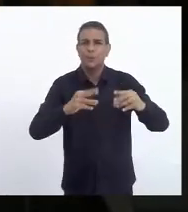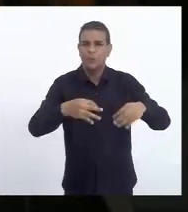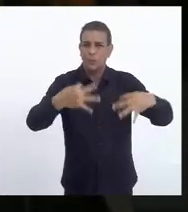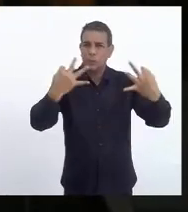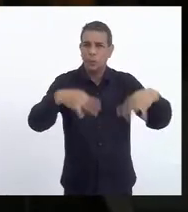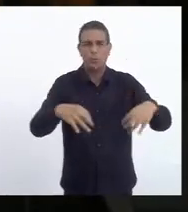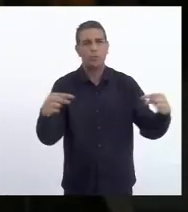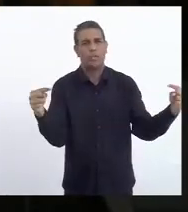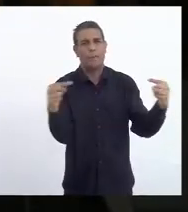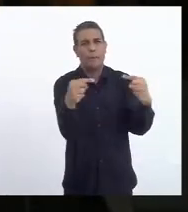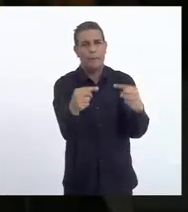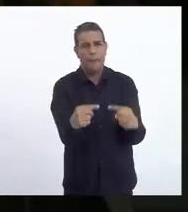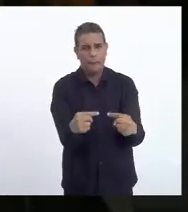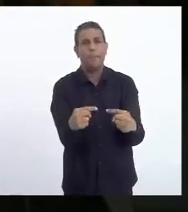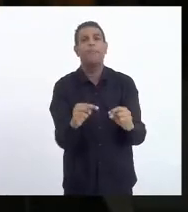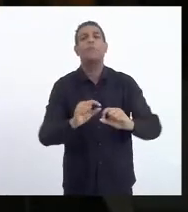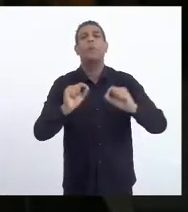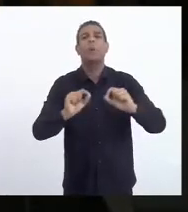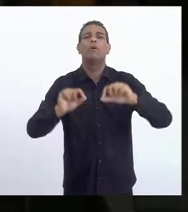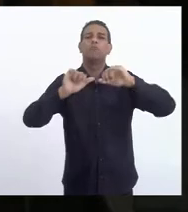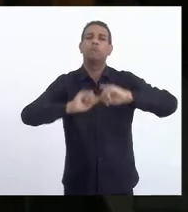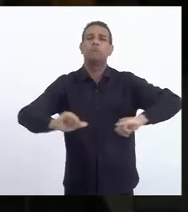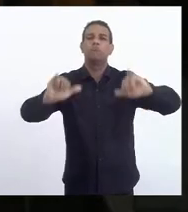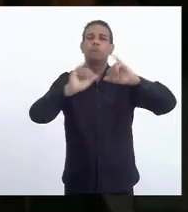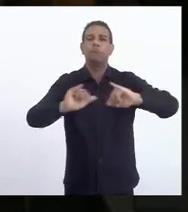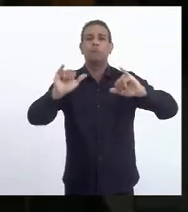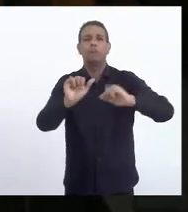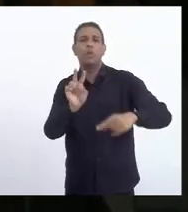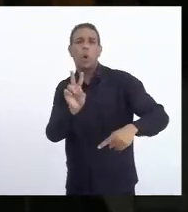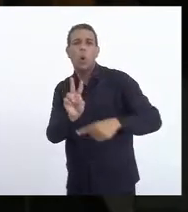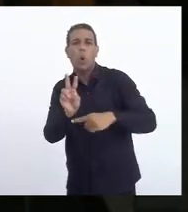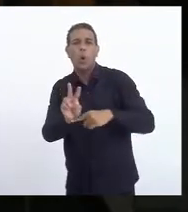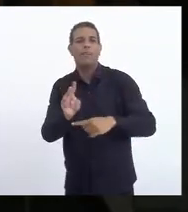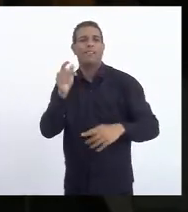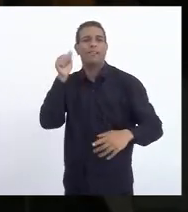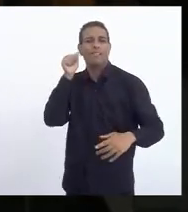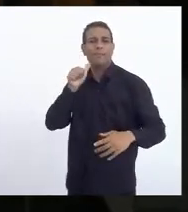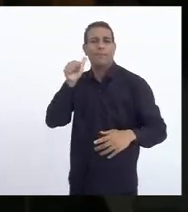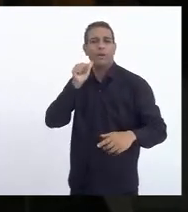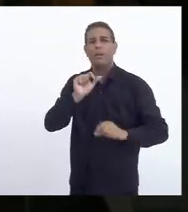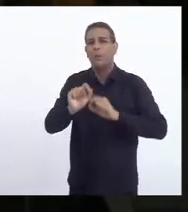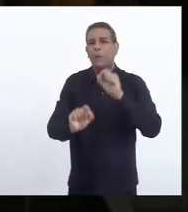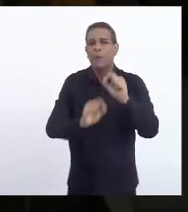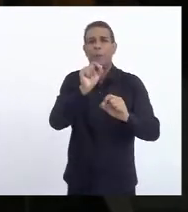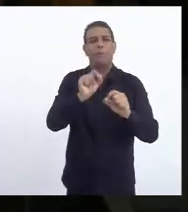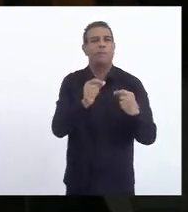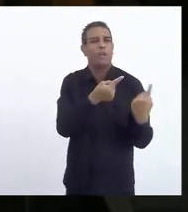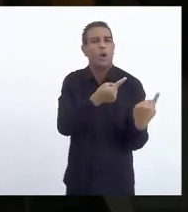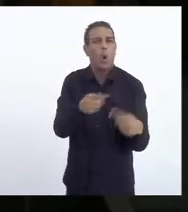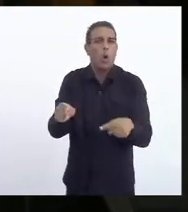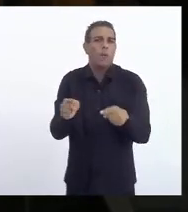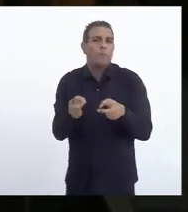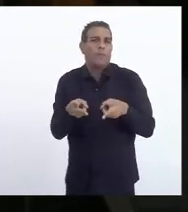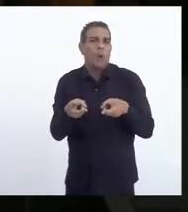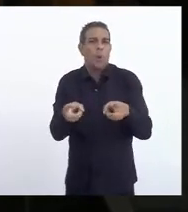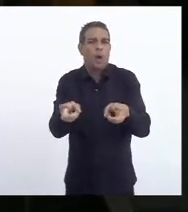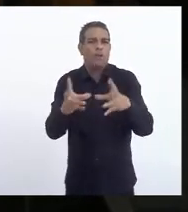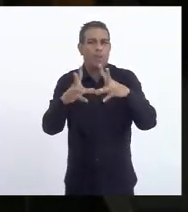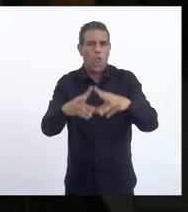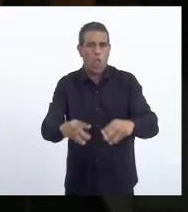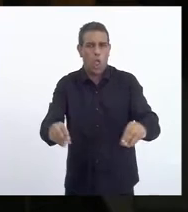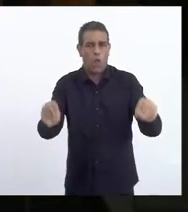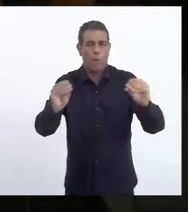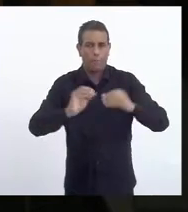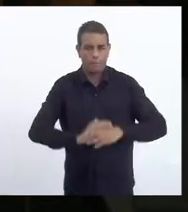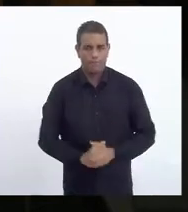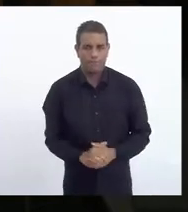justamente as campanhas de prevenção contra o câncer de mama